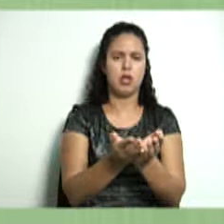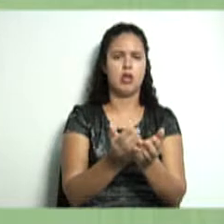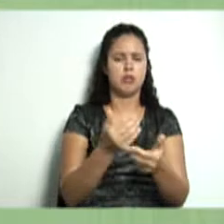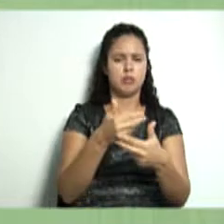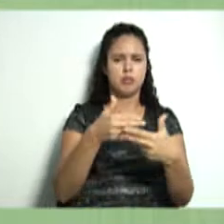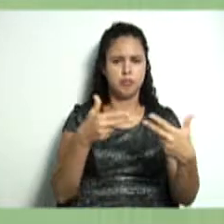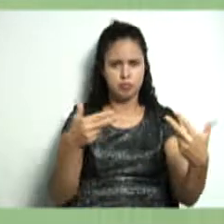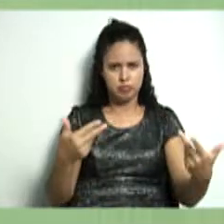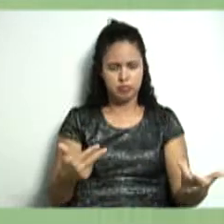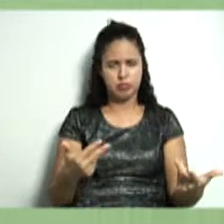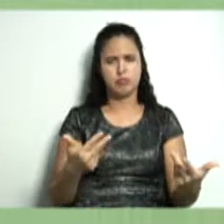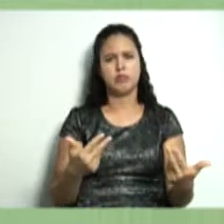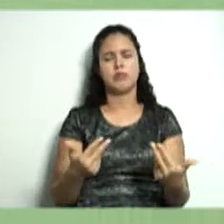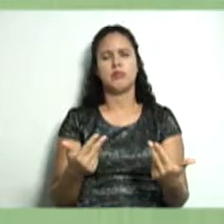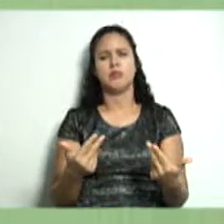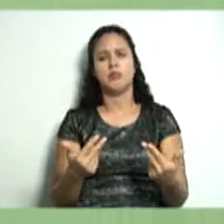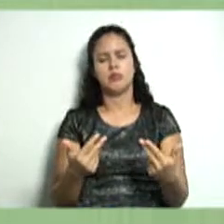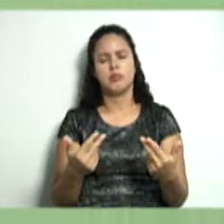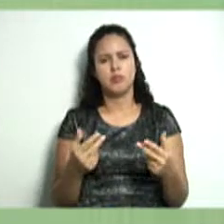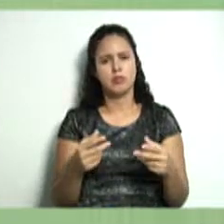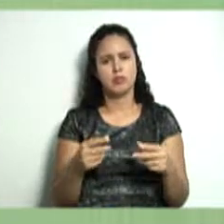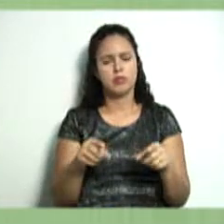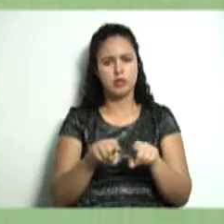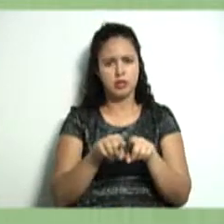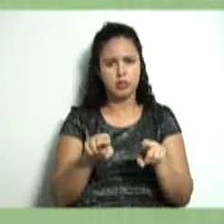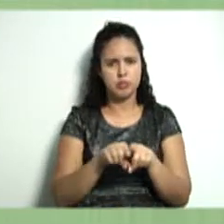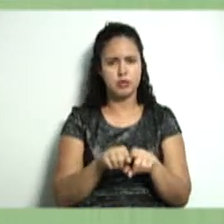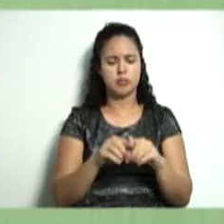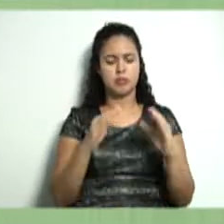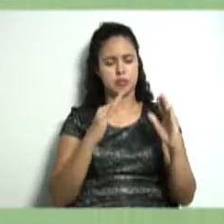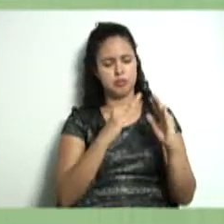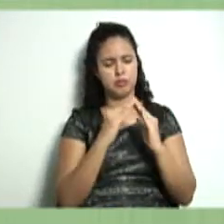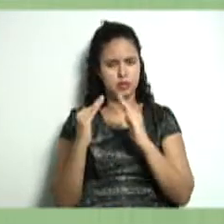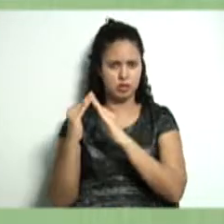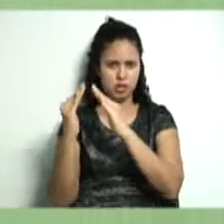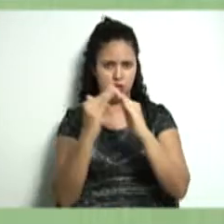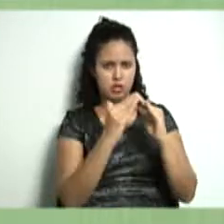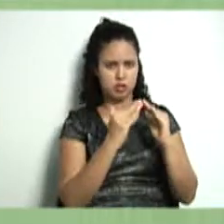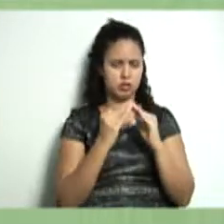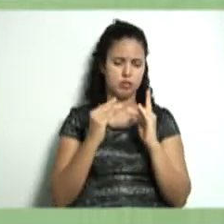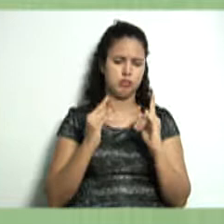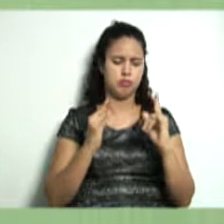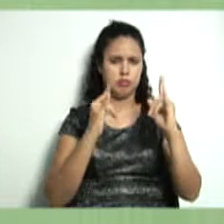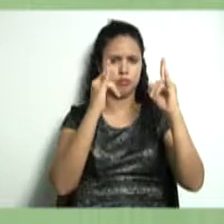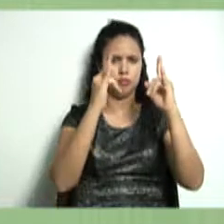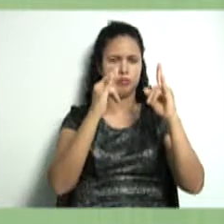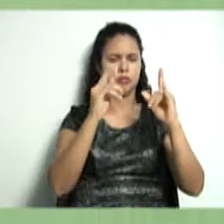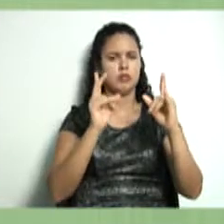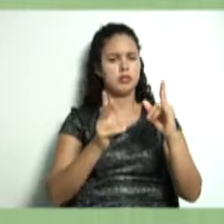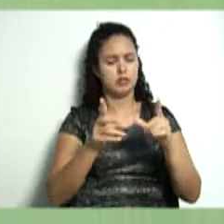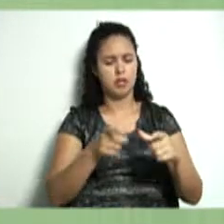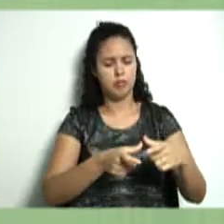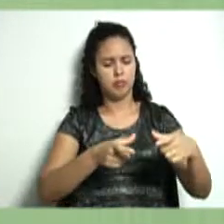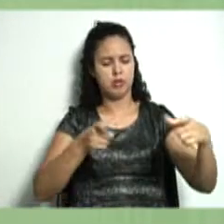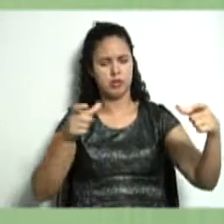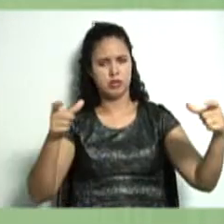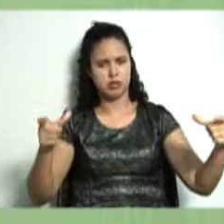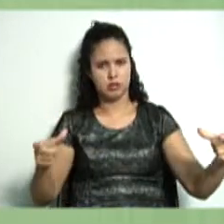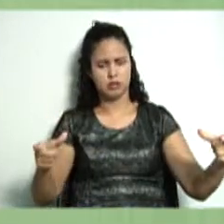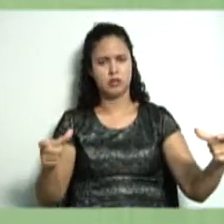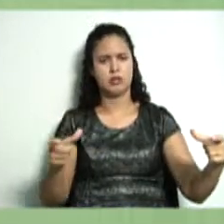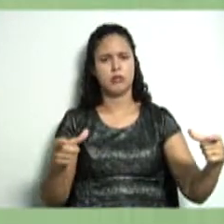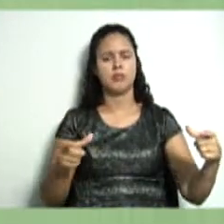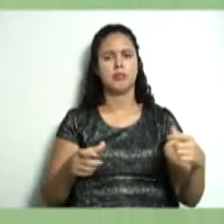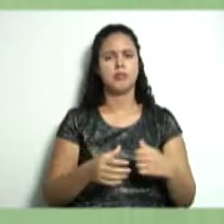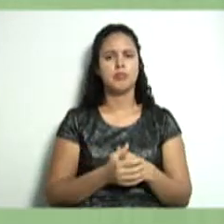consumo 156 e o habitacional, que está expandindo, eu diria para vocês, que emprega ali 110